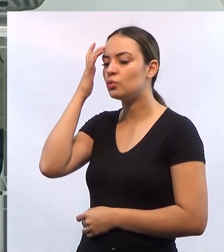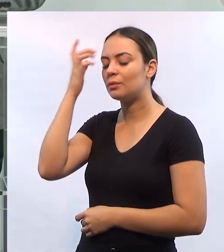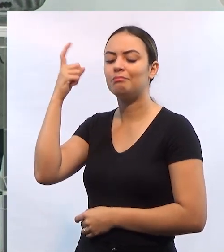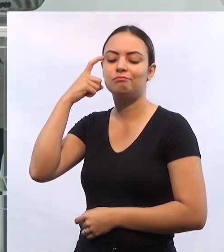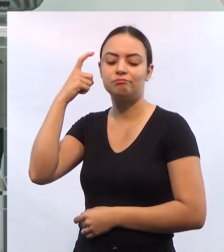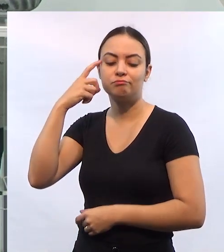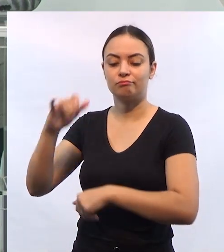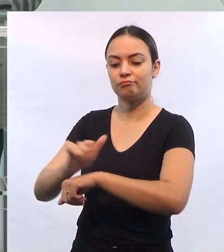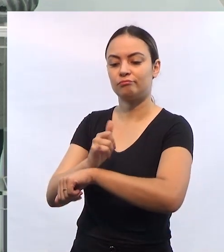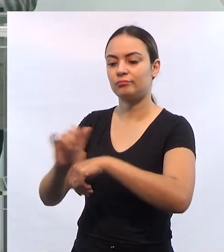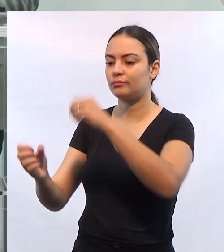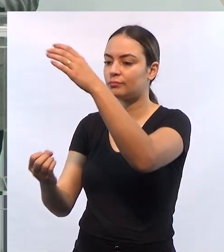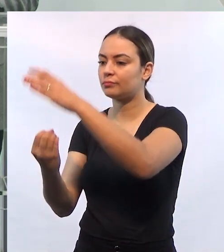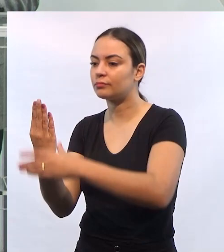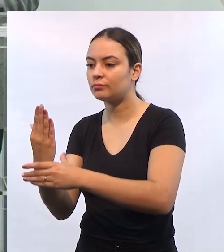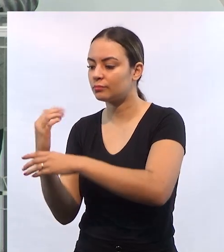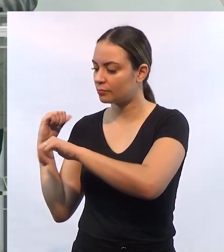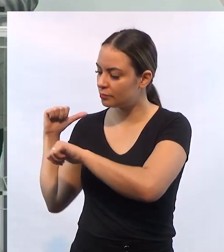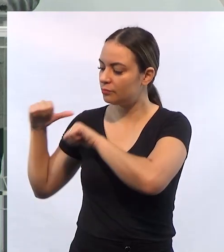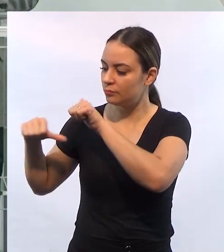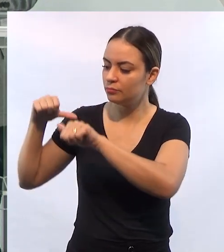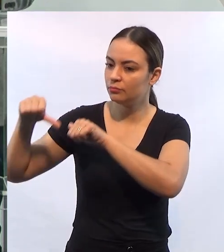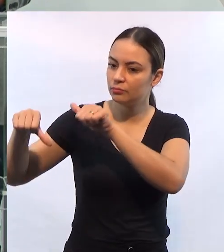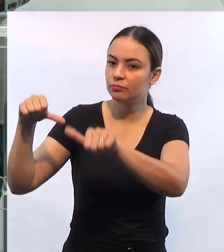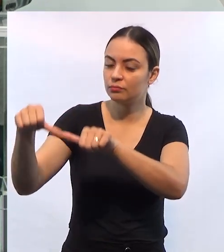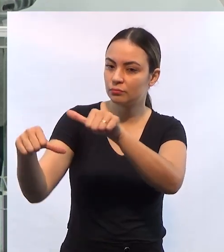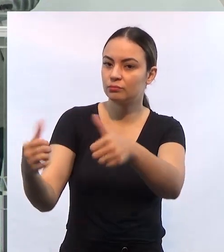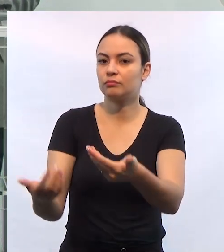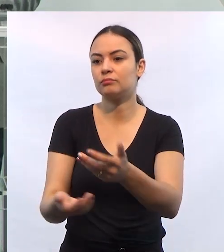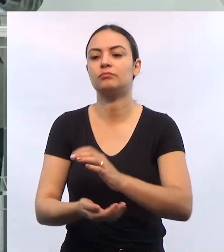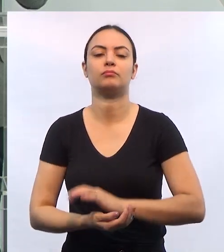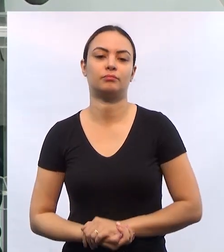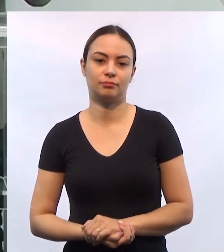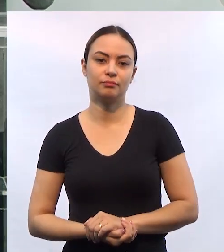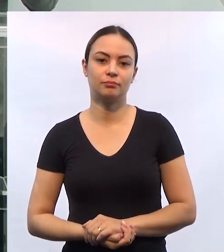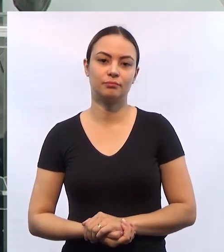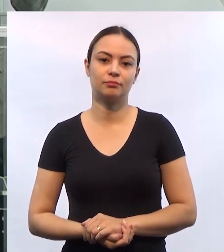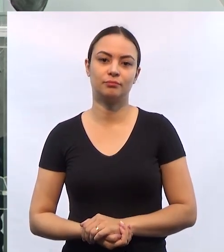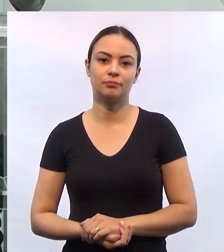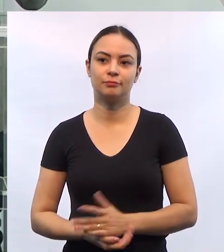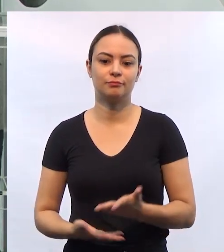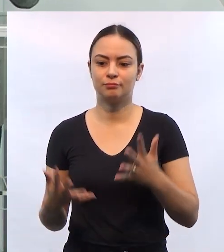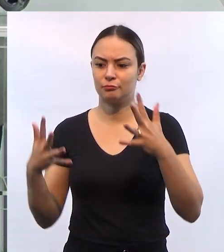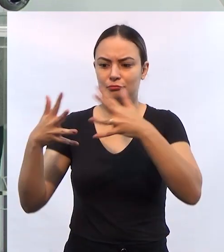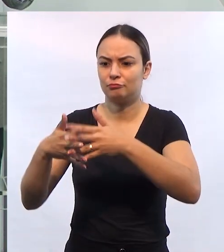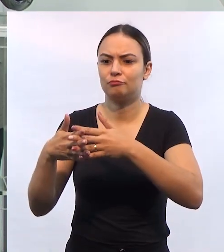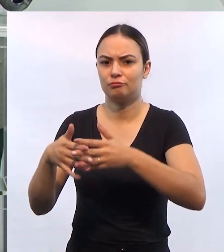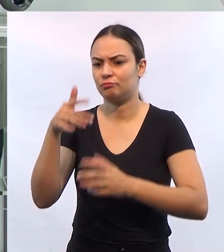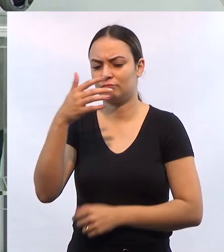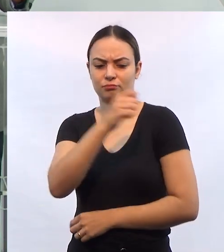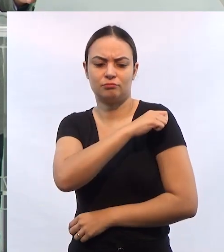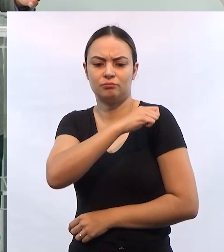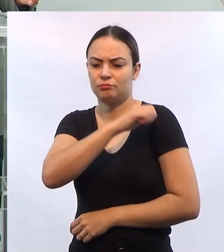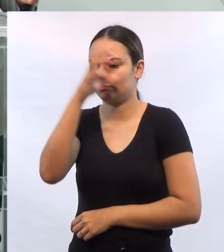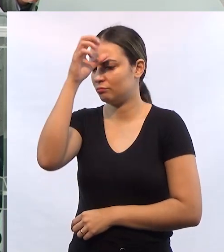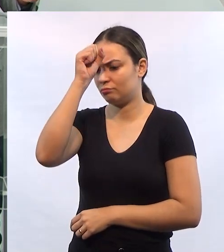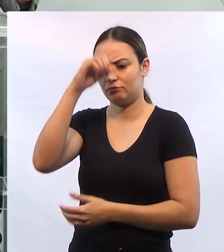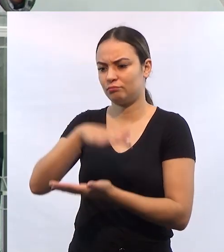assado? Imagina. Ah, não, monta aí uma conta, aí você já está ali todo confuso, né, com aquele